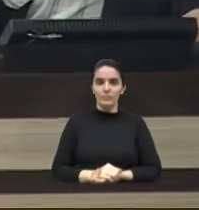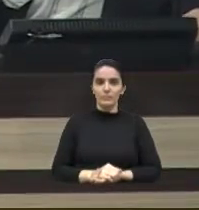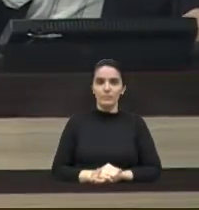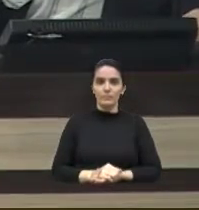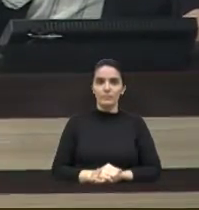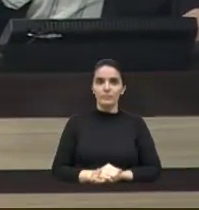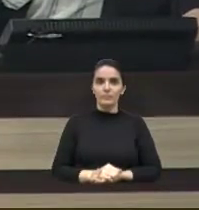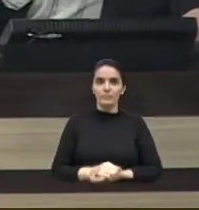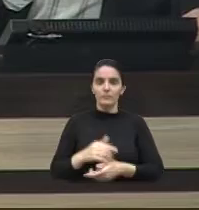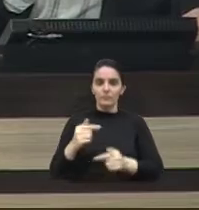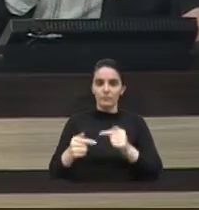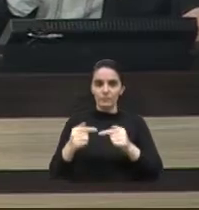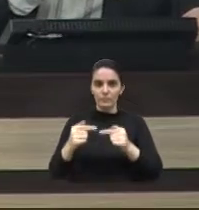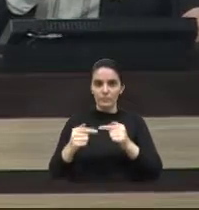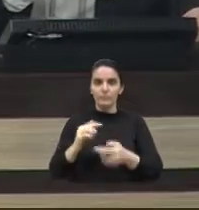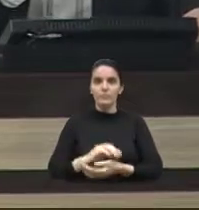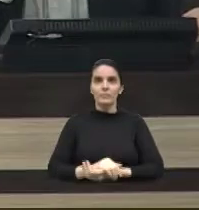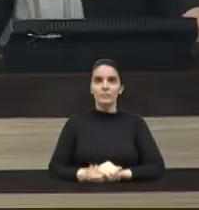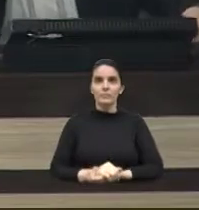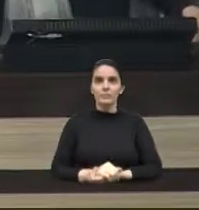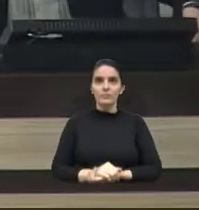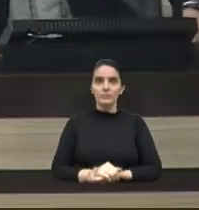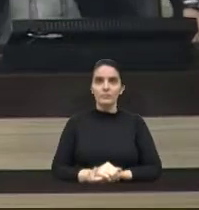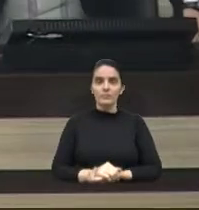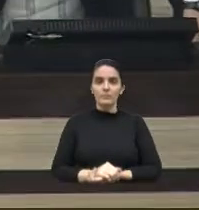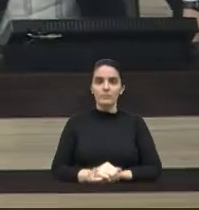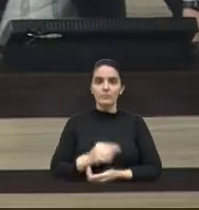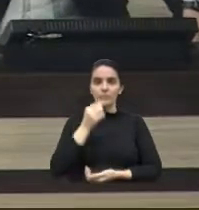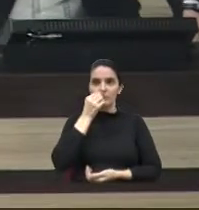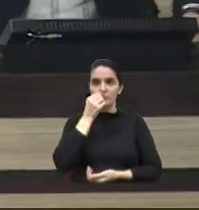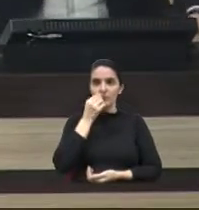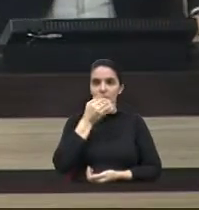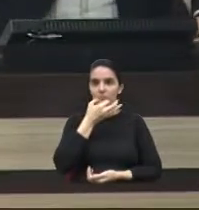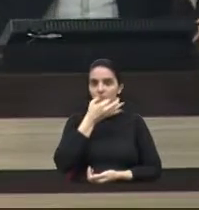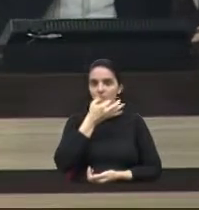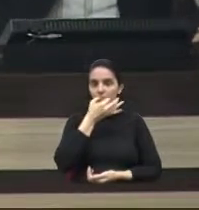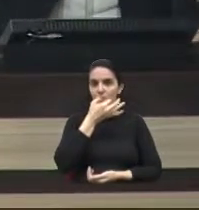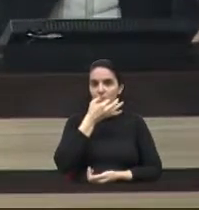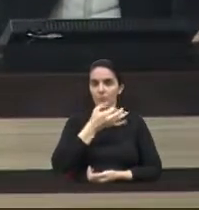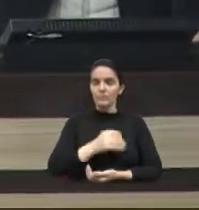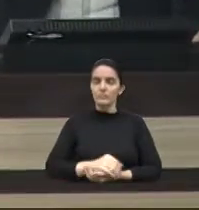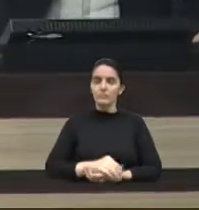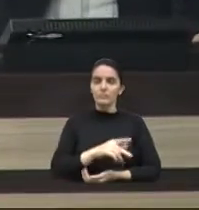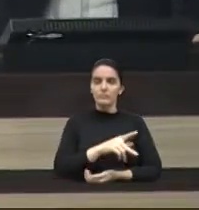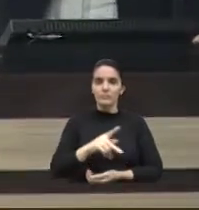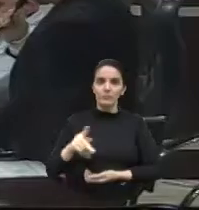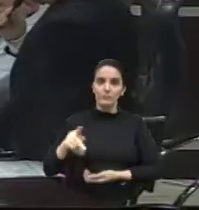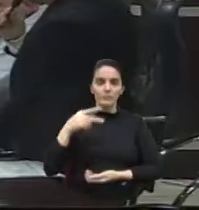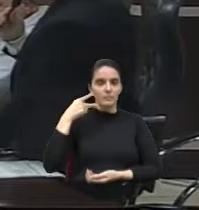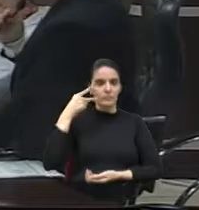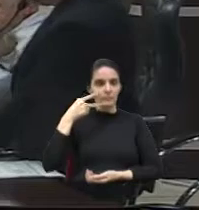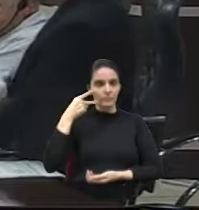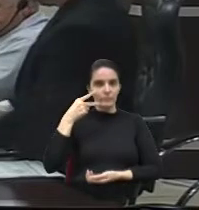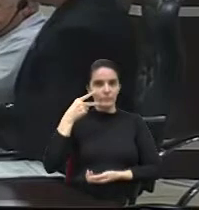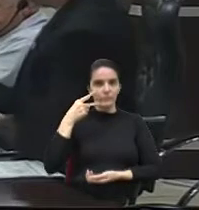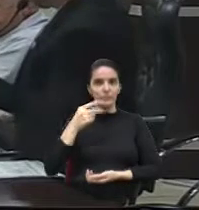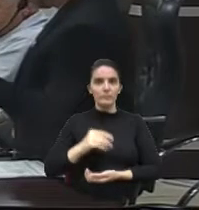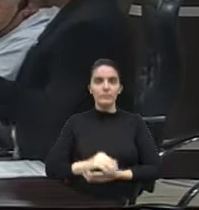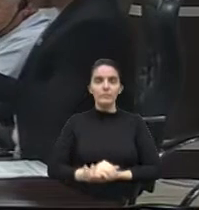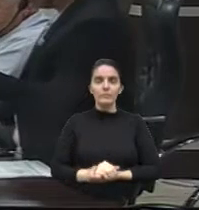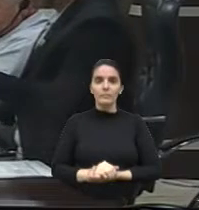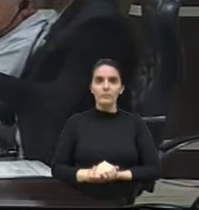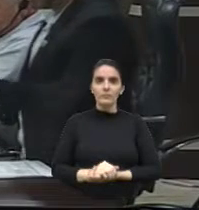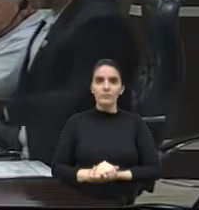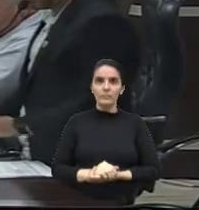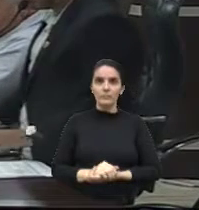Continua em discussão. Desejo discutir, presidente. Com a palavra, vereador Estevão Nogueira. Senhor presidente, nobres pares, eu